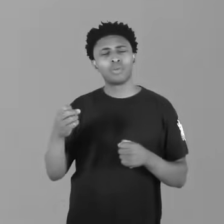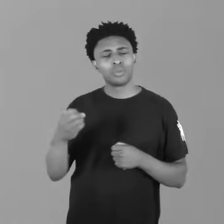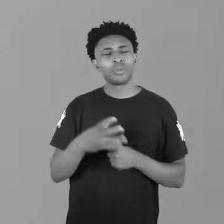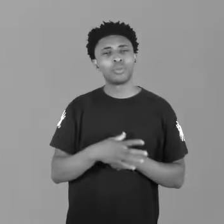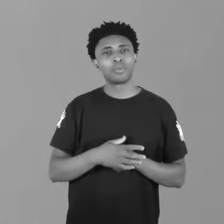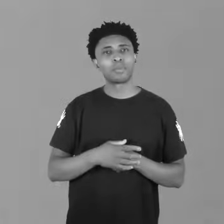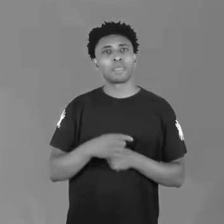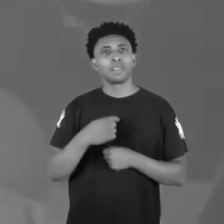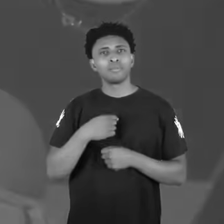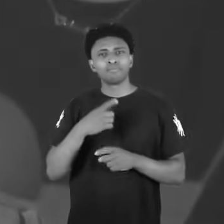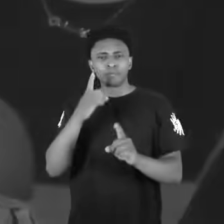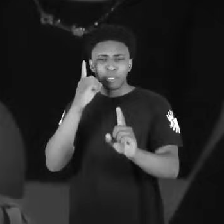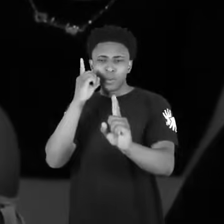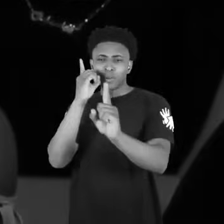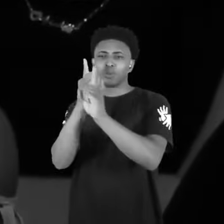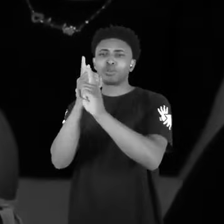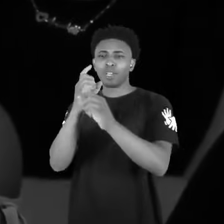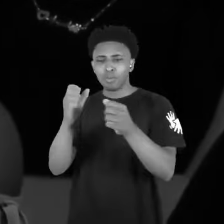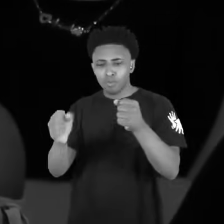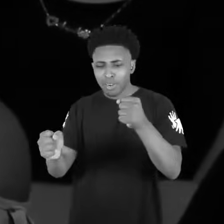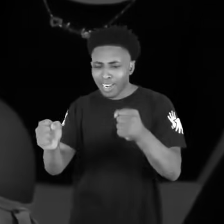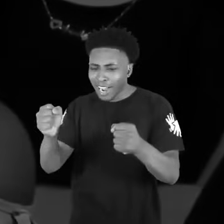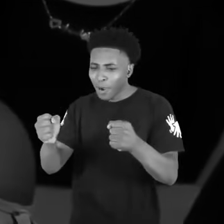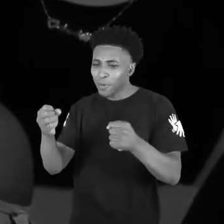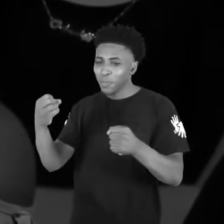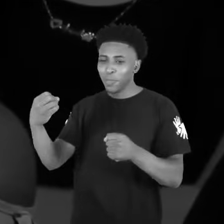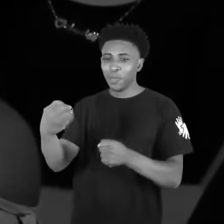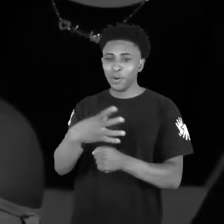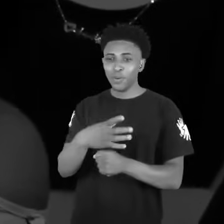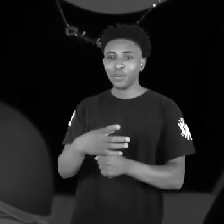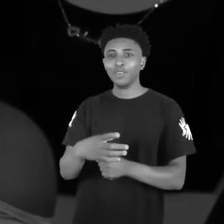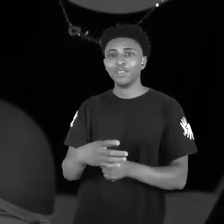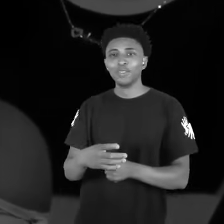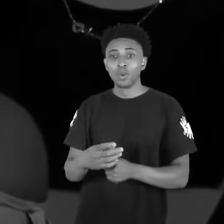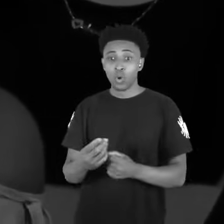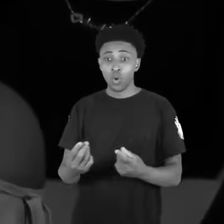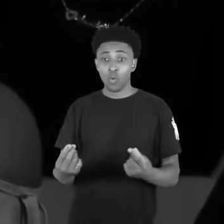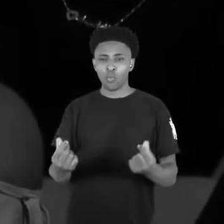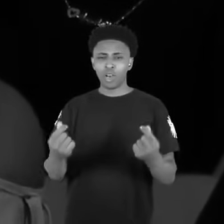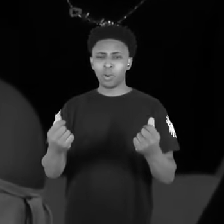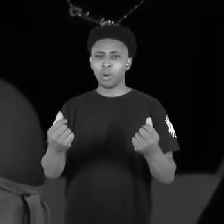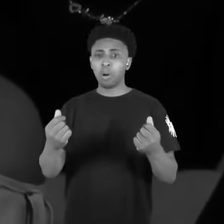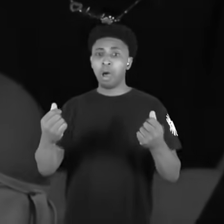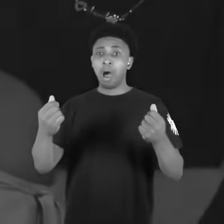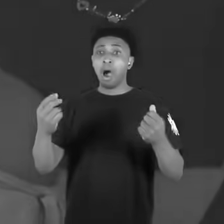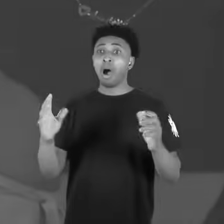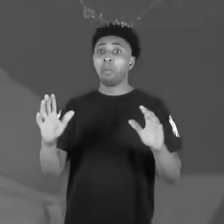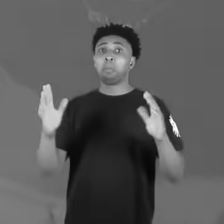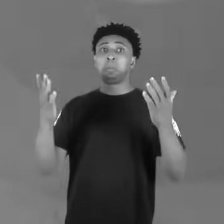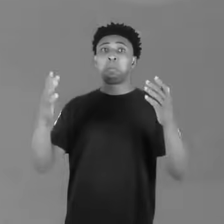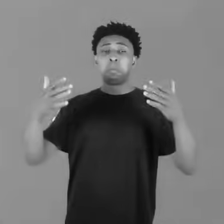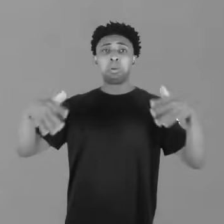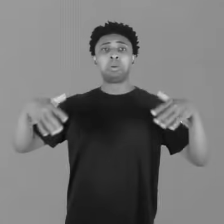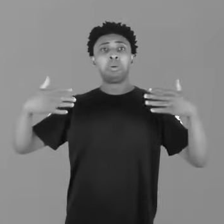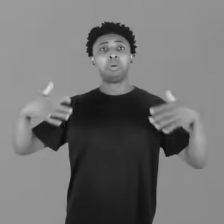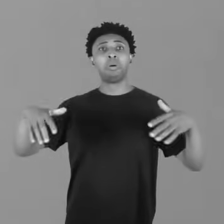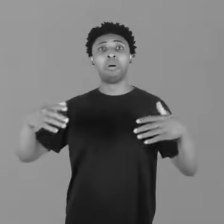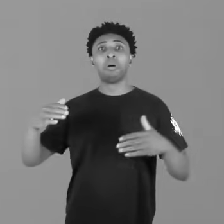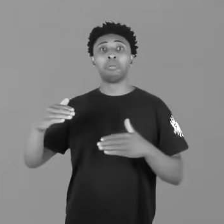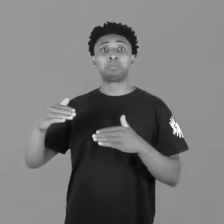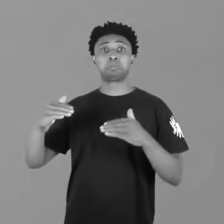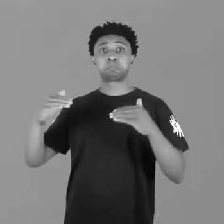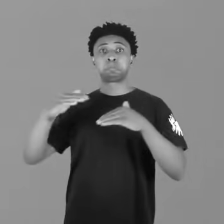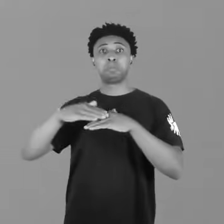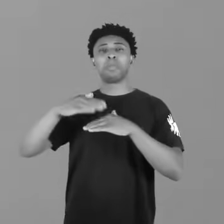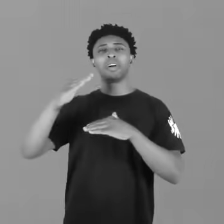pesquisando, encontrei o veículo que me agradou e o financiamento ficou com as parcelas bem altas. Praticamente trabalhava para pagar